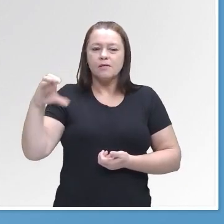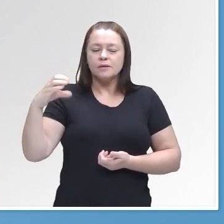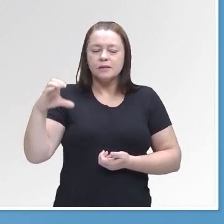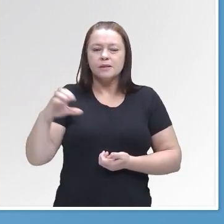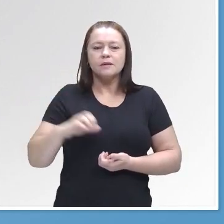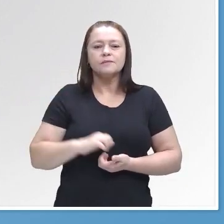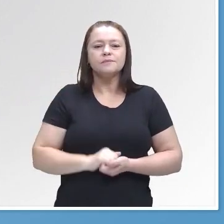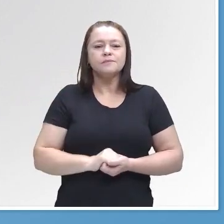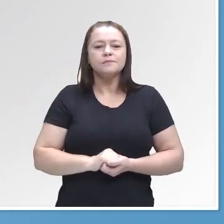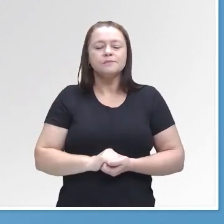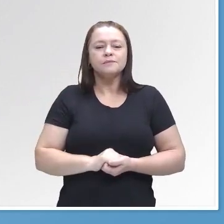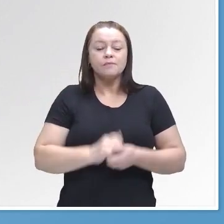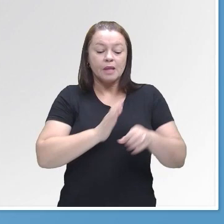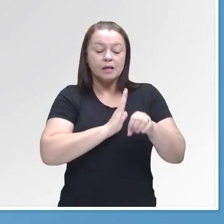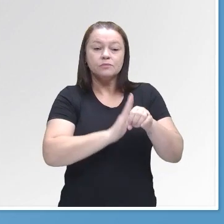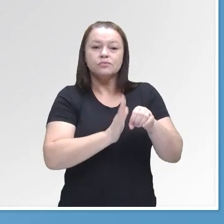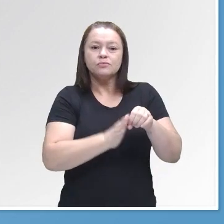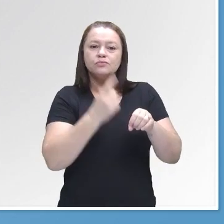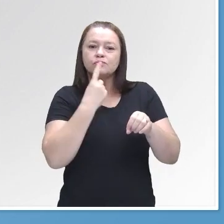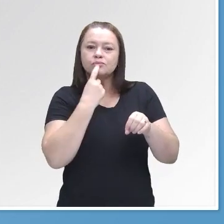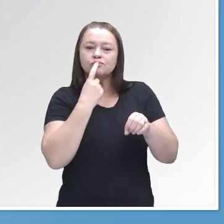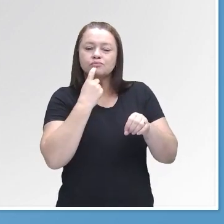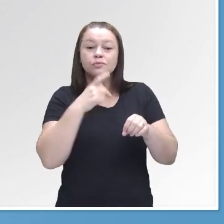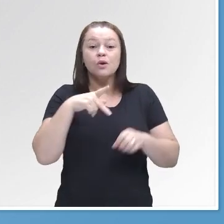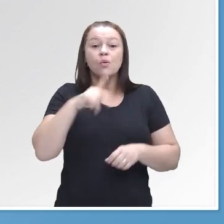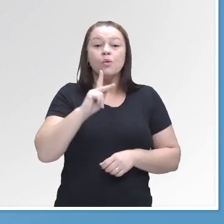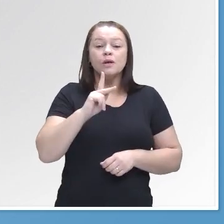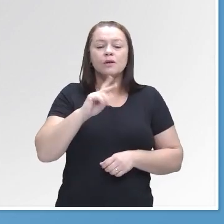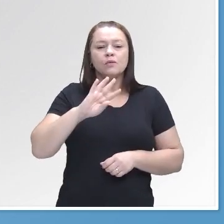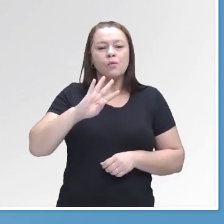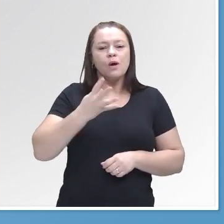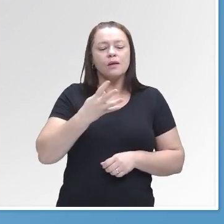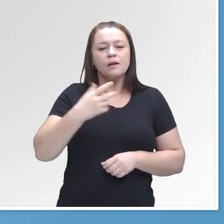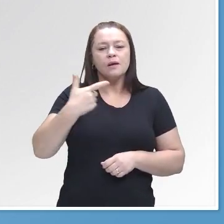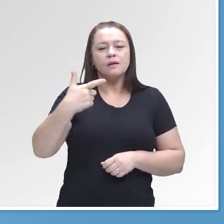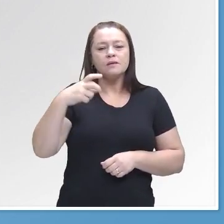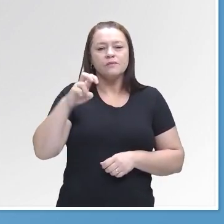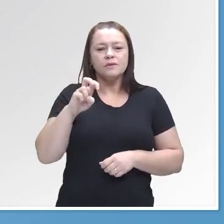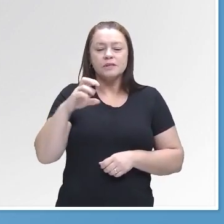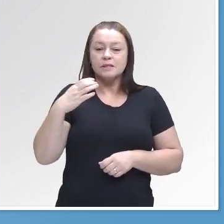R$4,59. Tomate, o quilo,